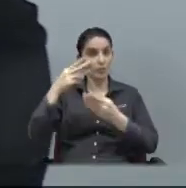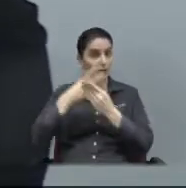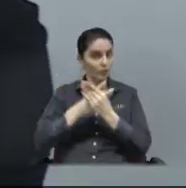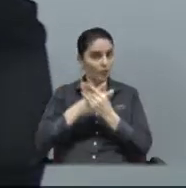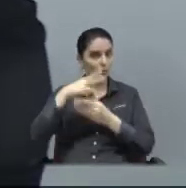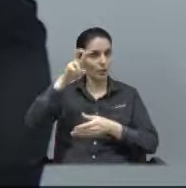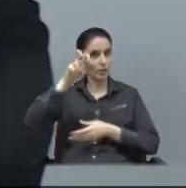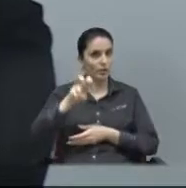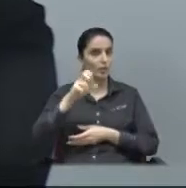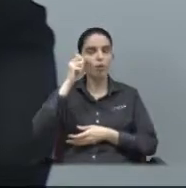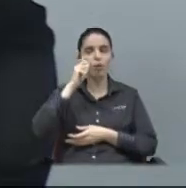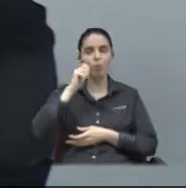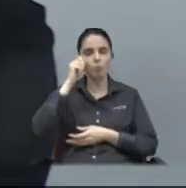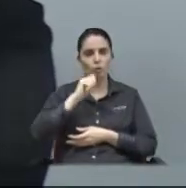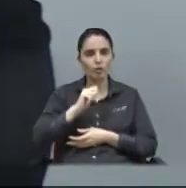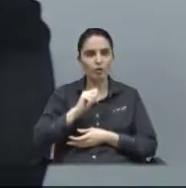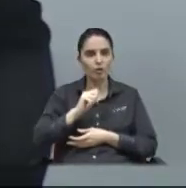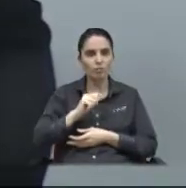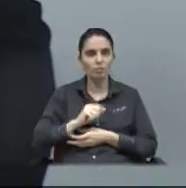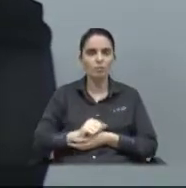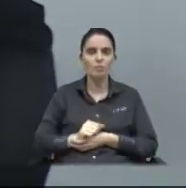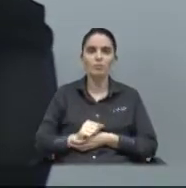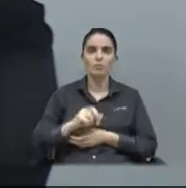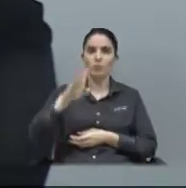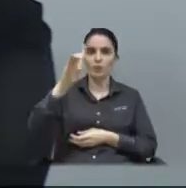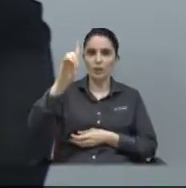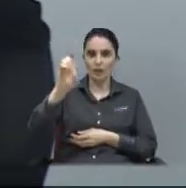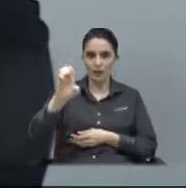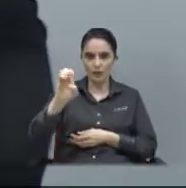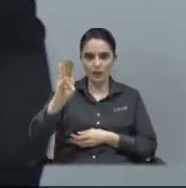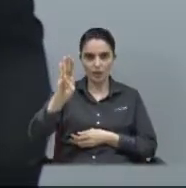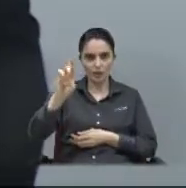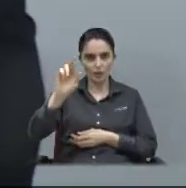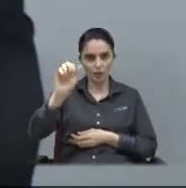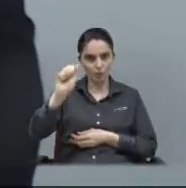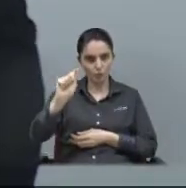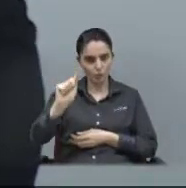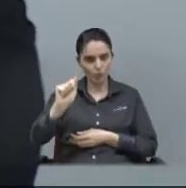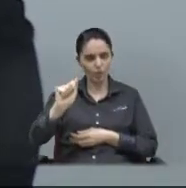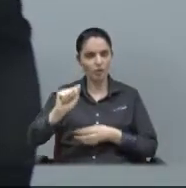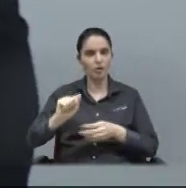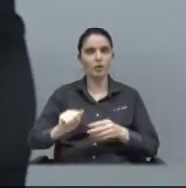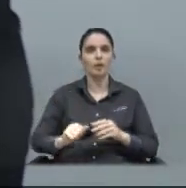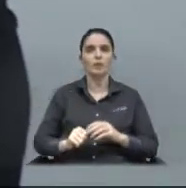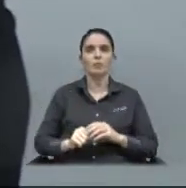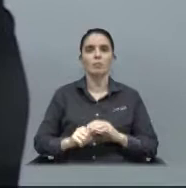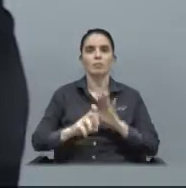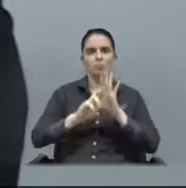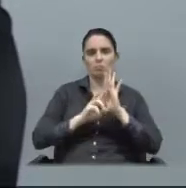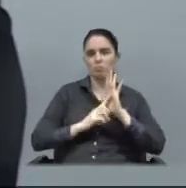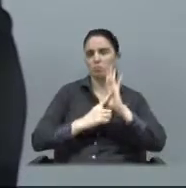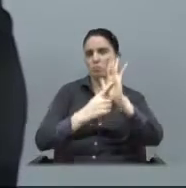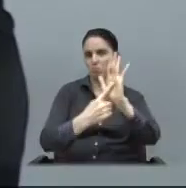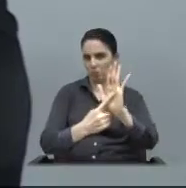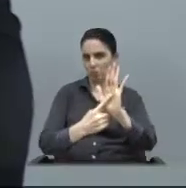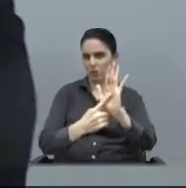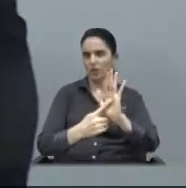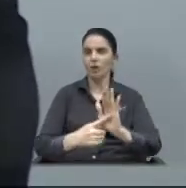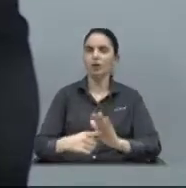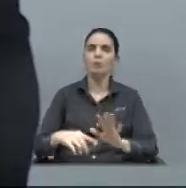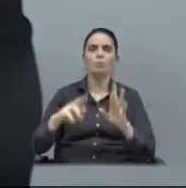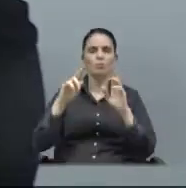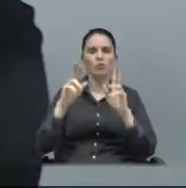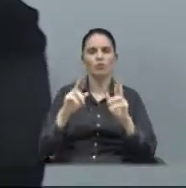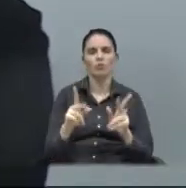débora ter você e nesta corporação e fazendo toda a diferença porque nós sabemos